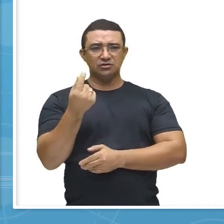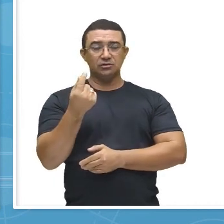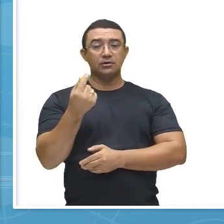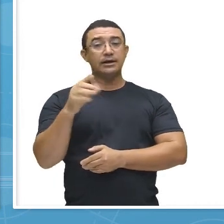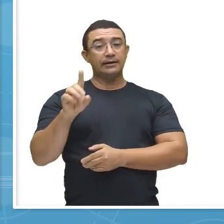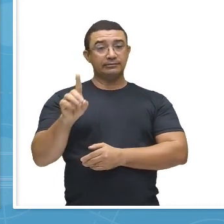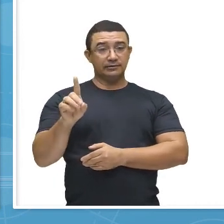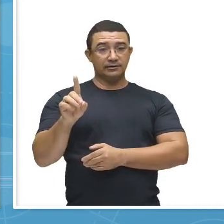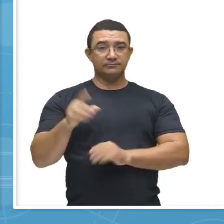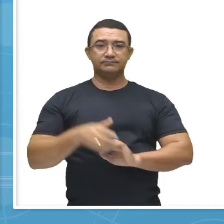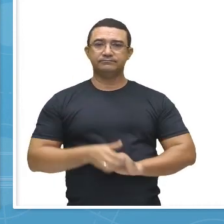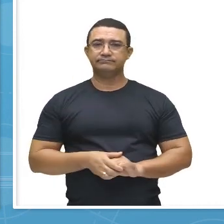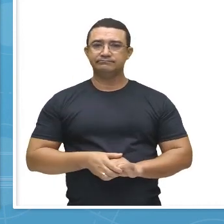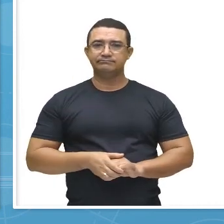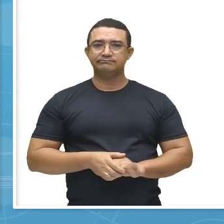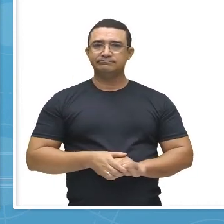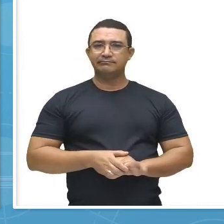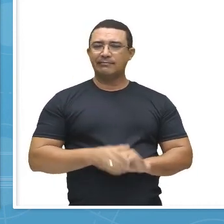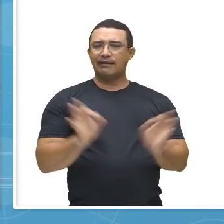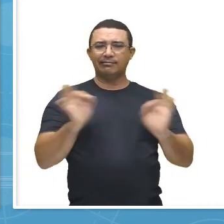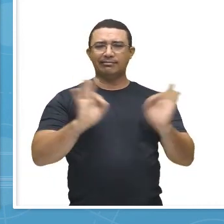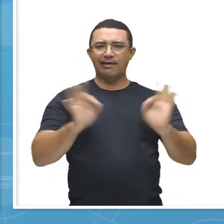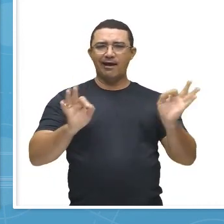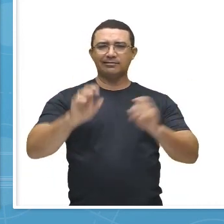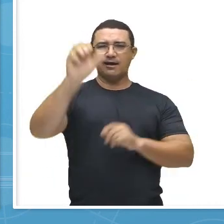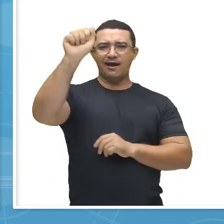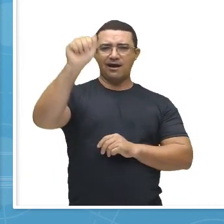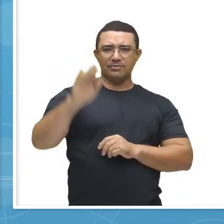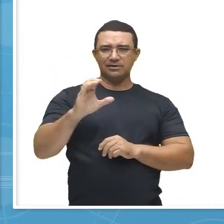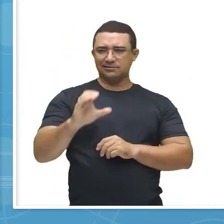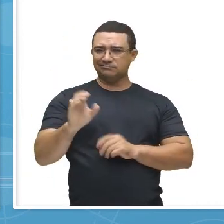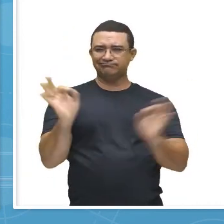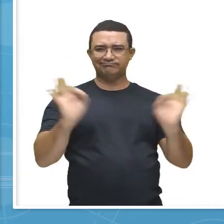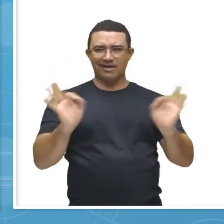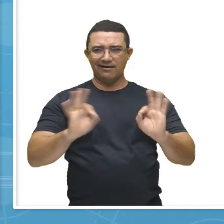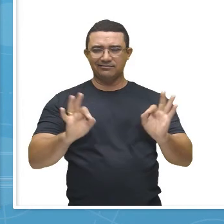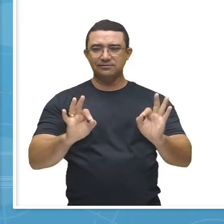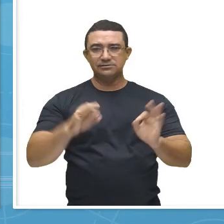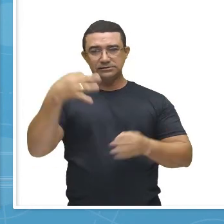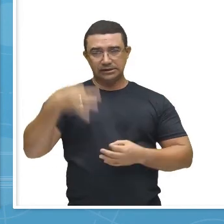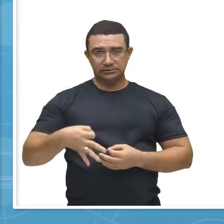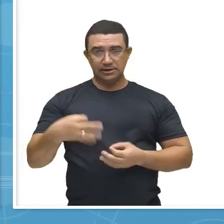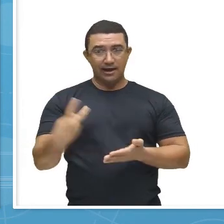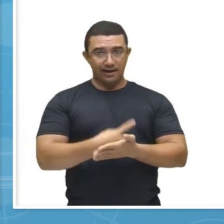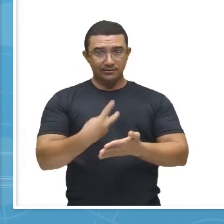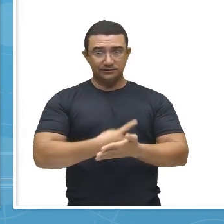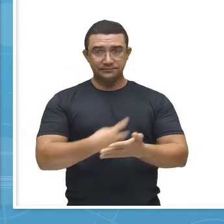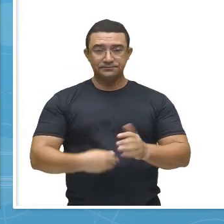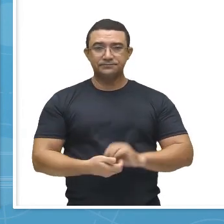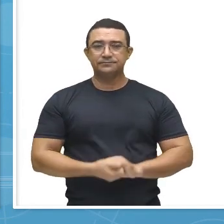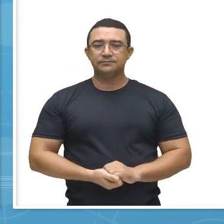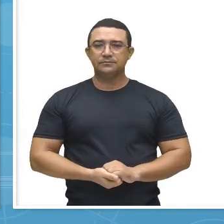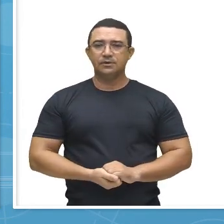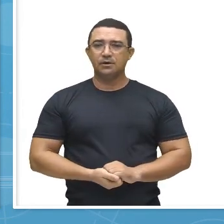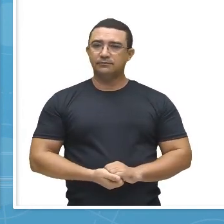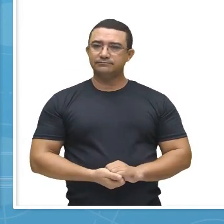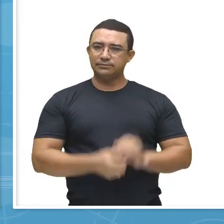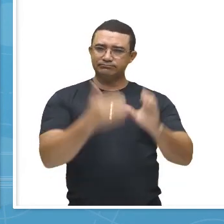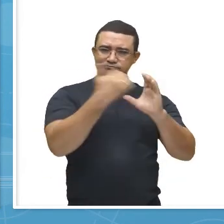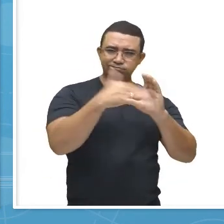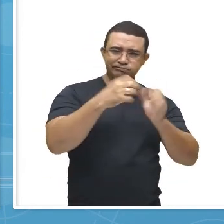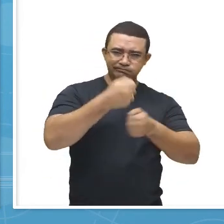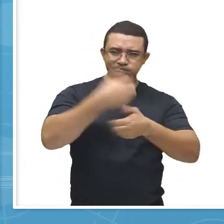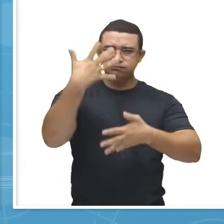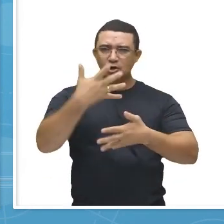D, nenhuma das alternativas anteriores? É com você. Vamos lá, coloca seu nome,